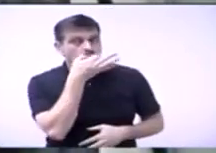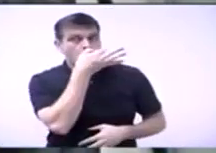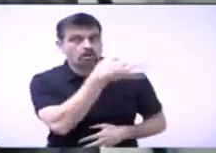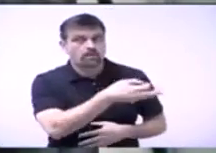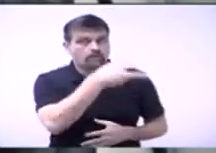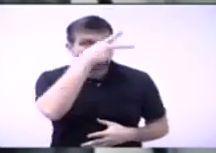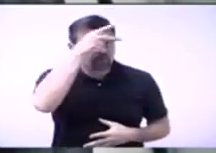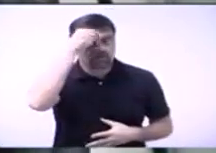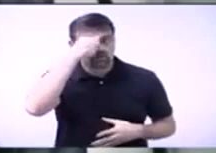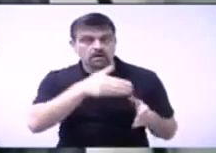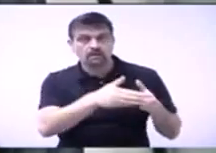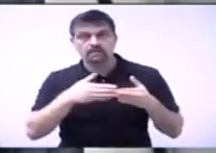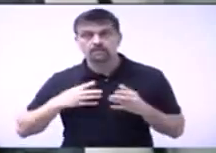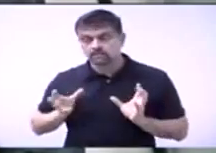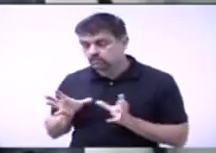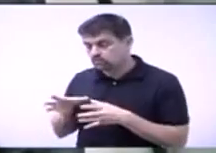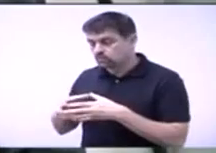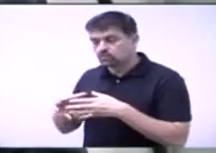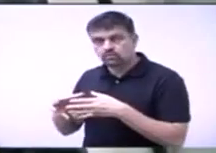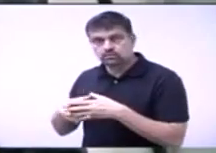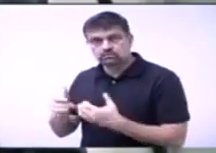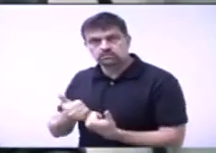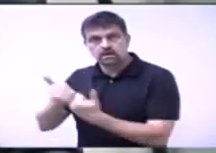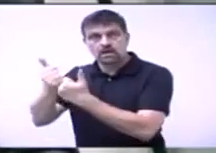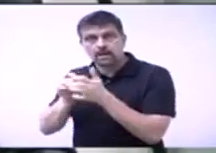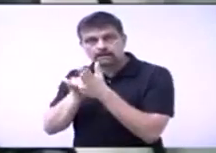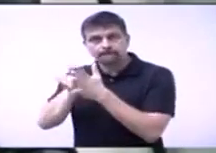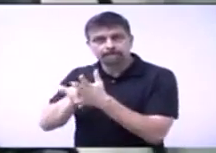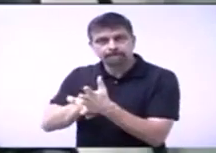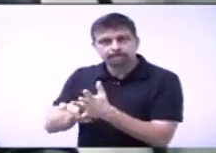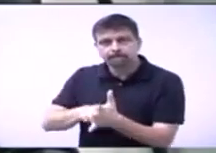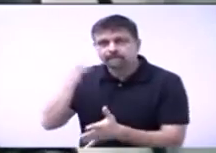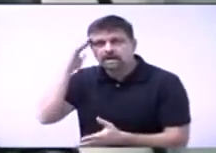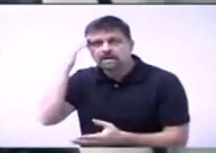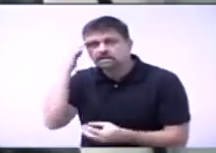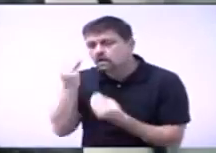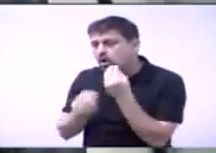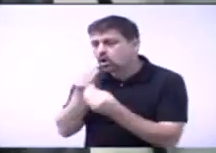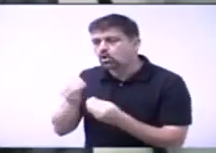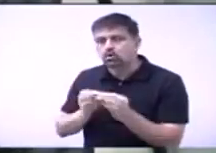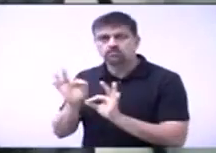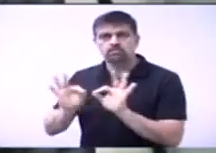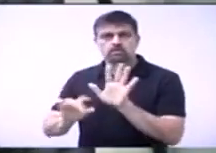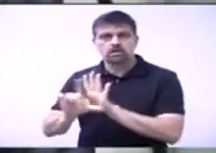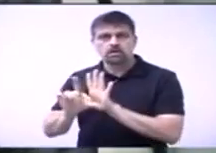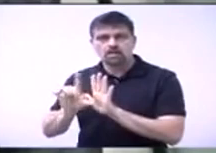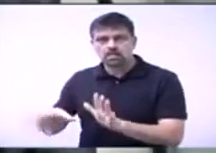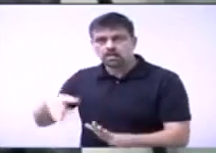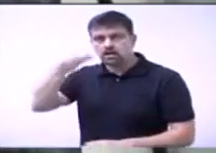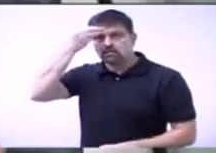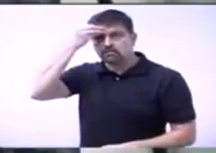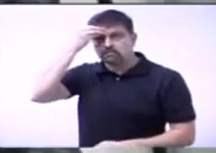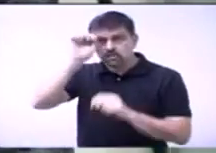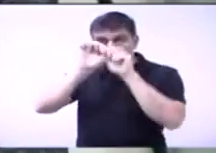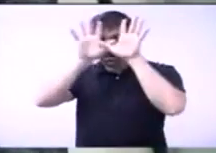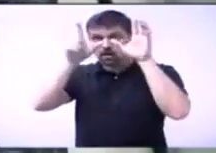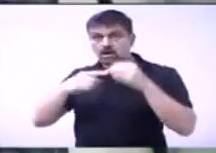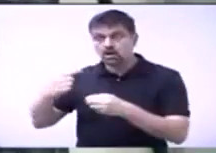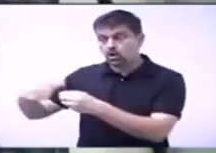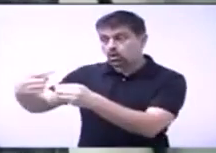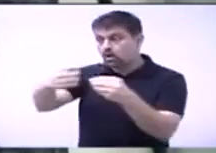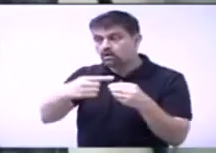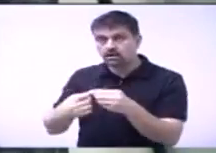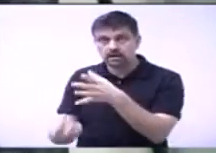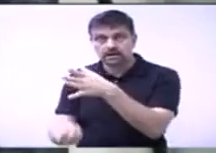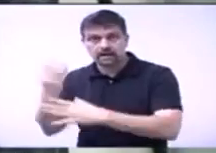para o meu escritório fazer pesquisas de como é que era o entendimento dessa lei nos locais em que ela estava sendo